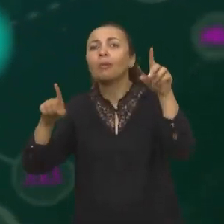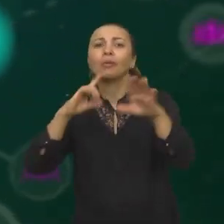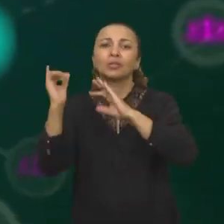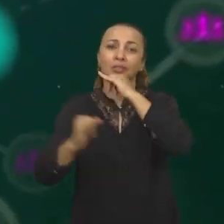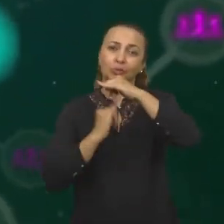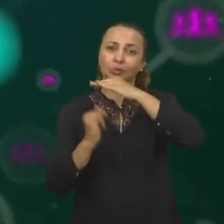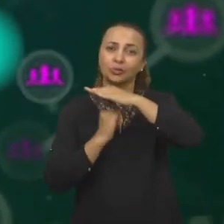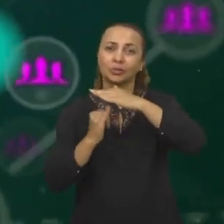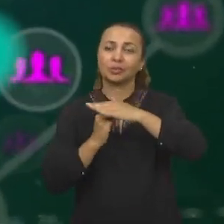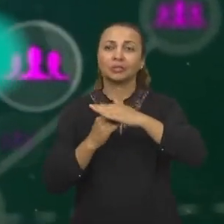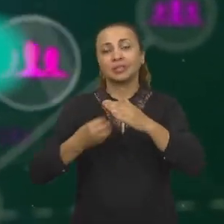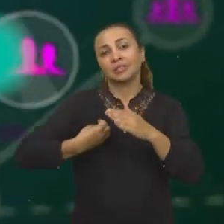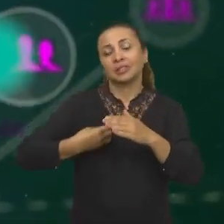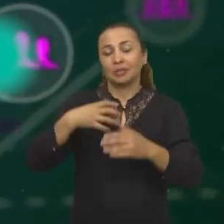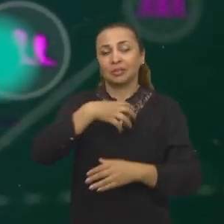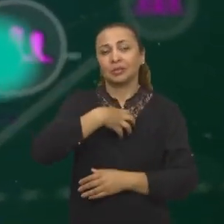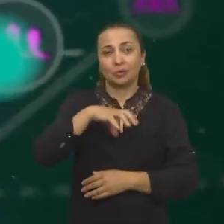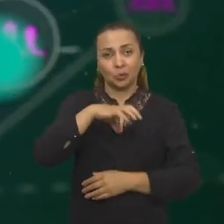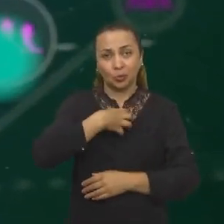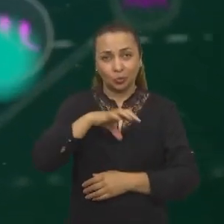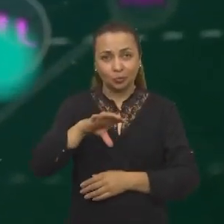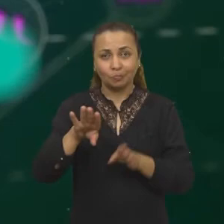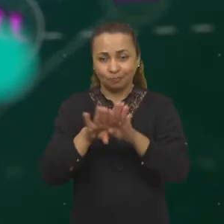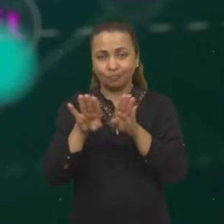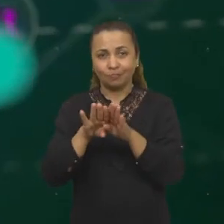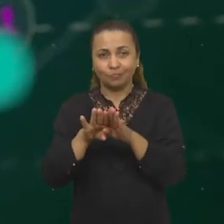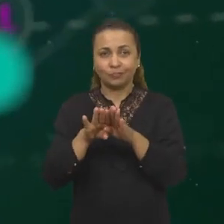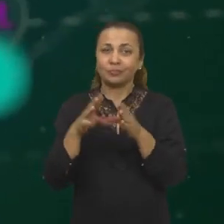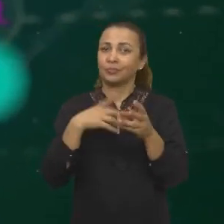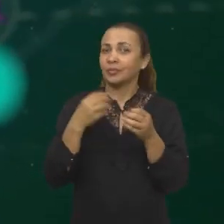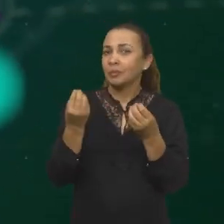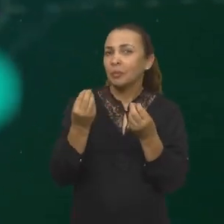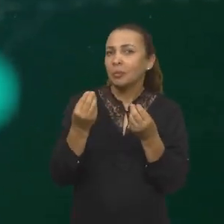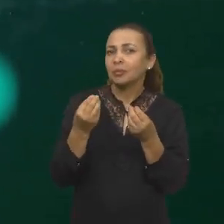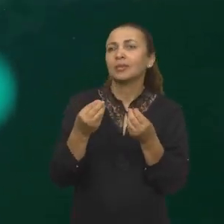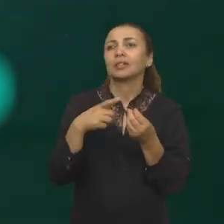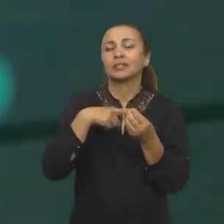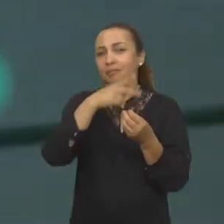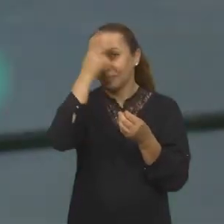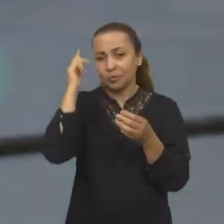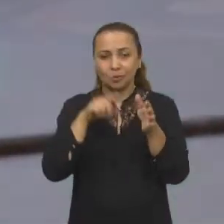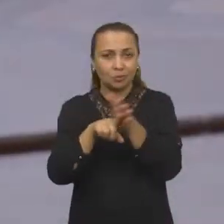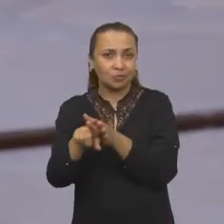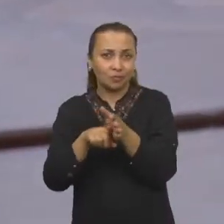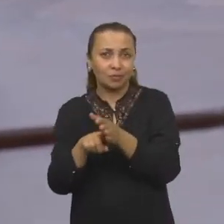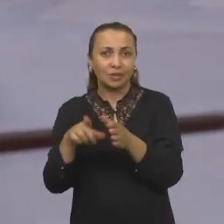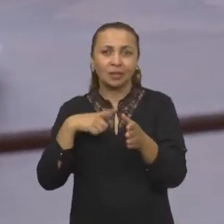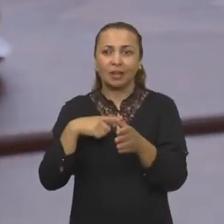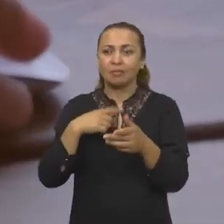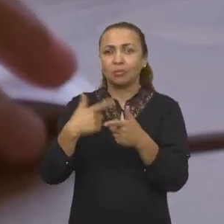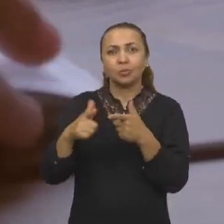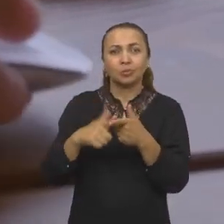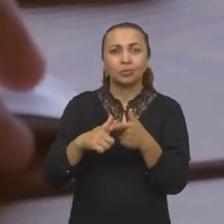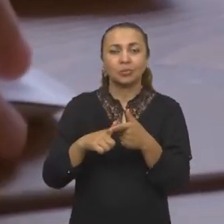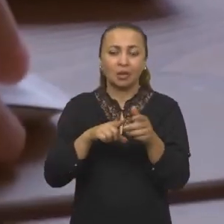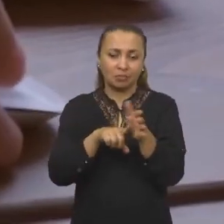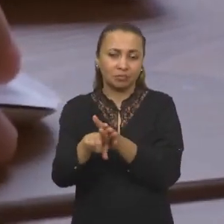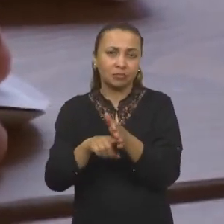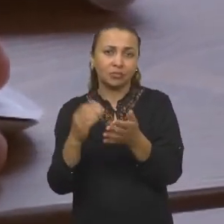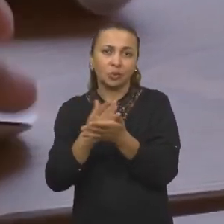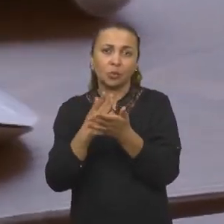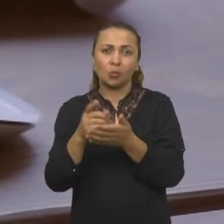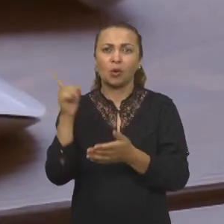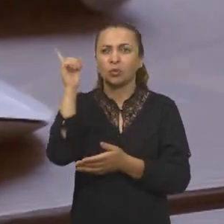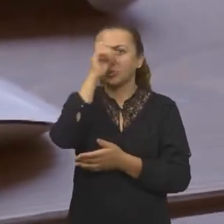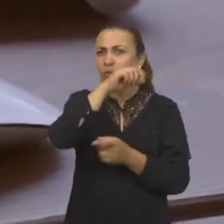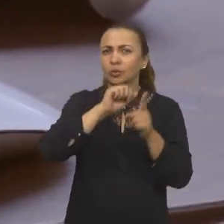por exemplo, das diversas instituições que estão em Salvador também. Então, muitas vezes, tem pesquisadores que têm suas pesquisas comprometidas ou alguns